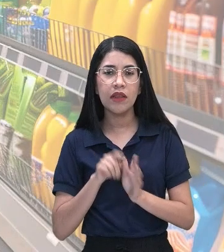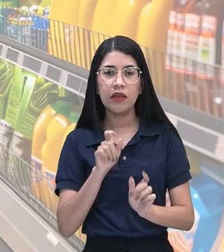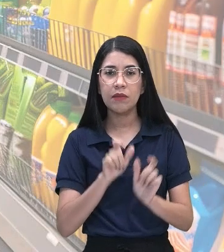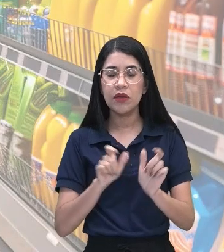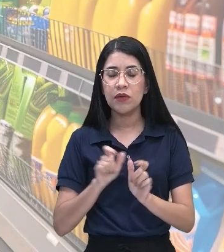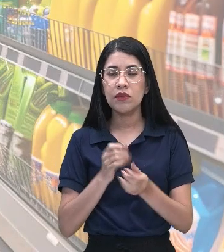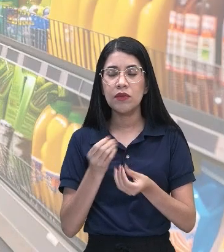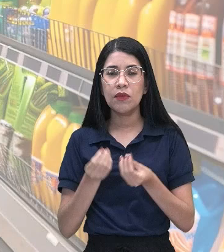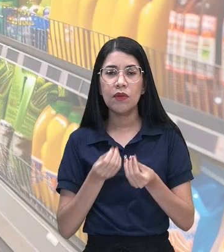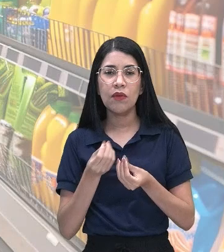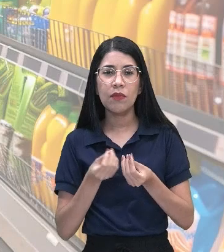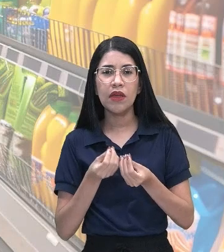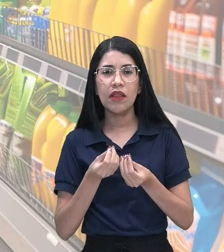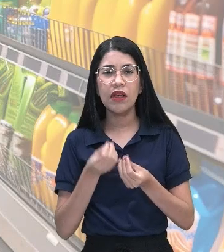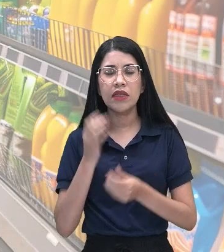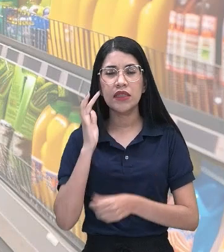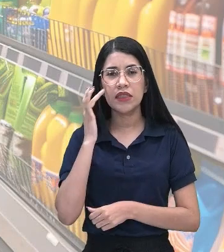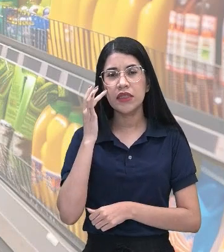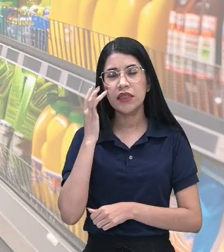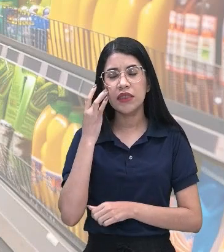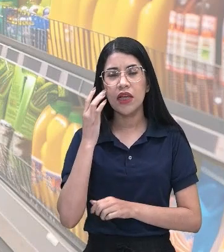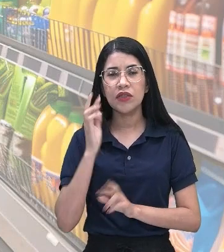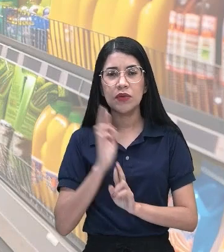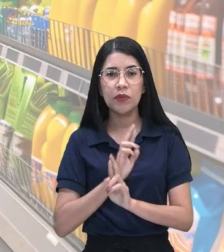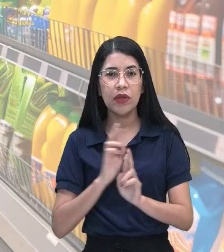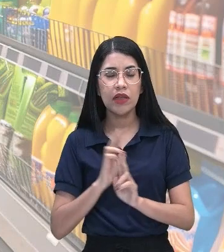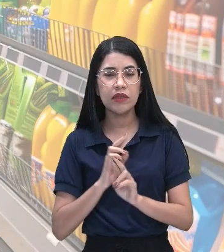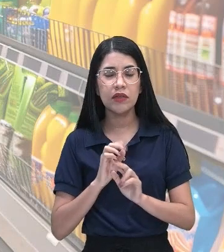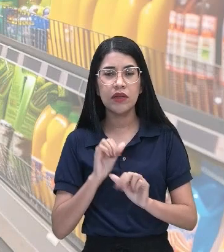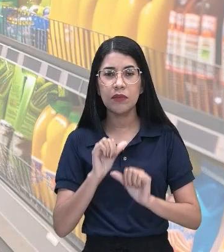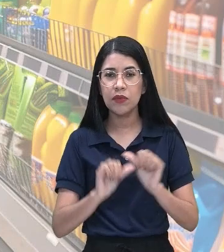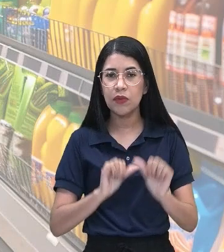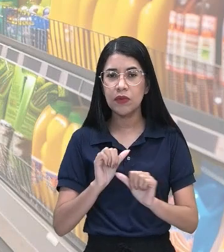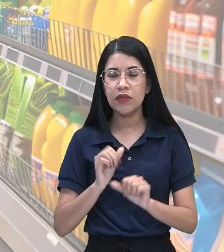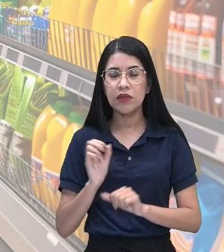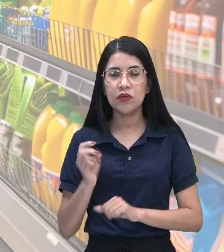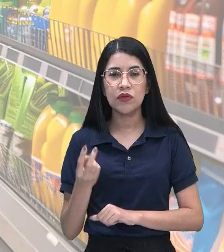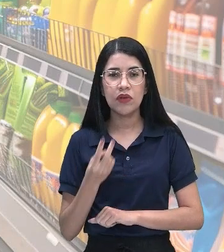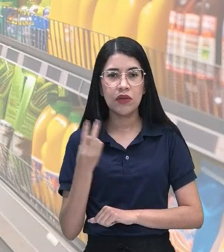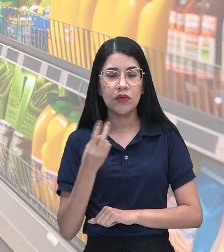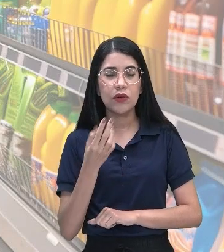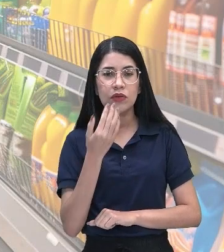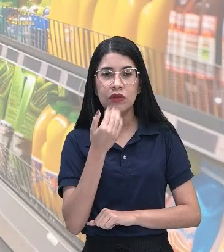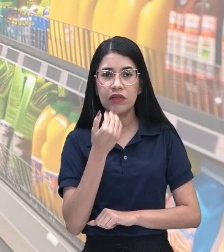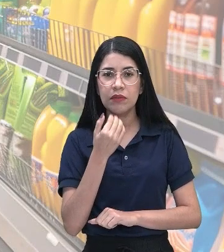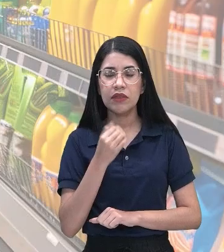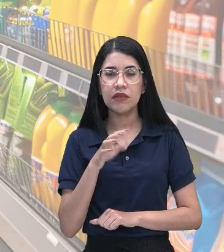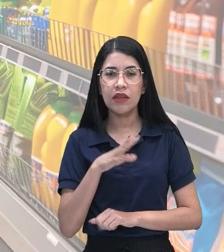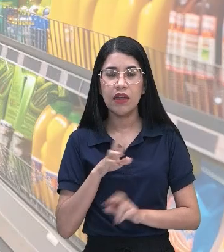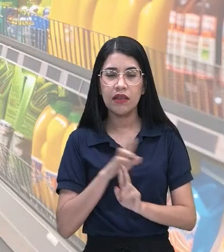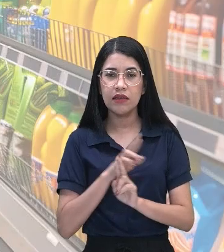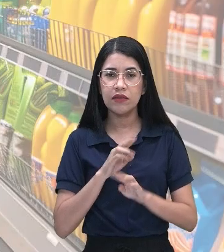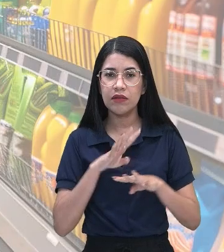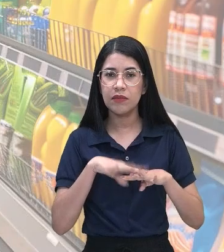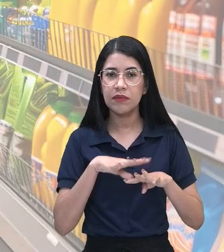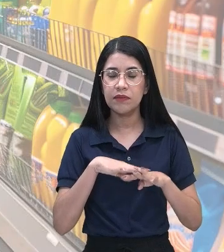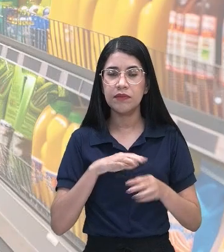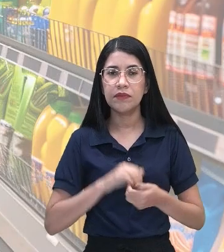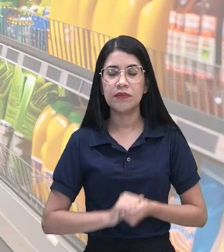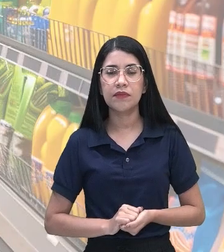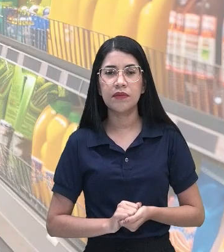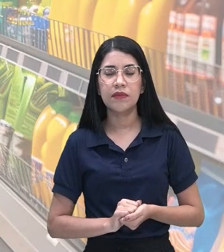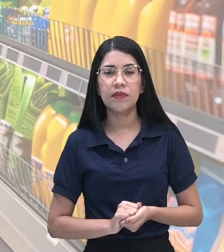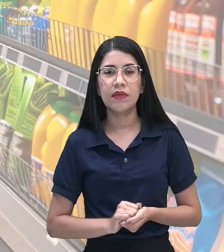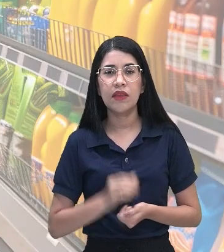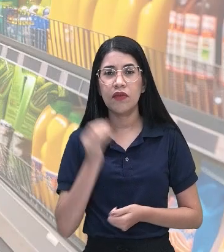que as pessoas pensam com relação a essa variação de preço dos alimentos com a matemática, tá bom? Então, acompanha só o